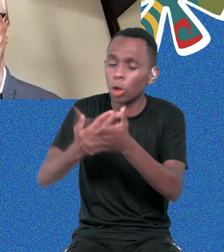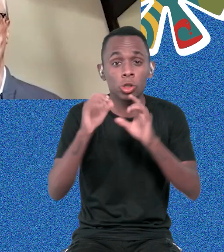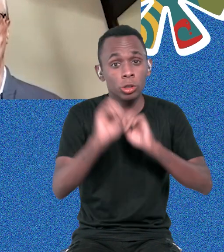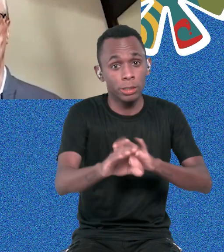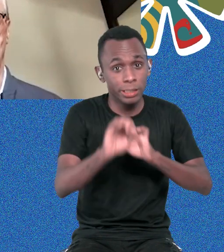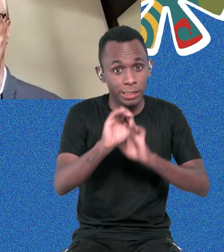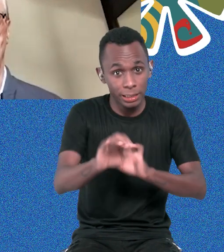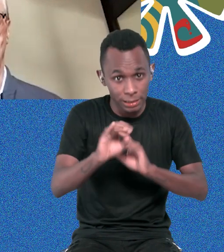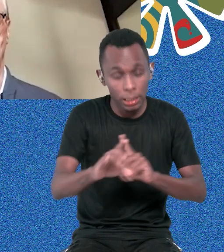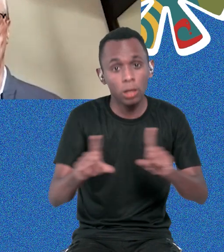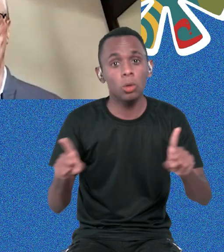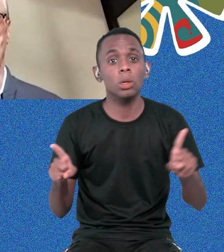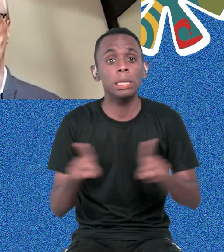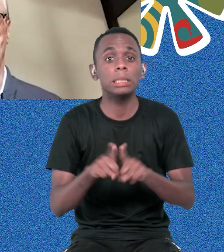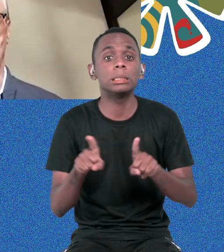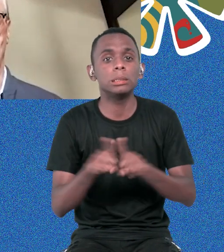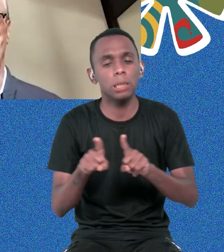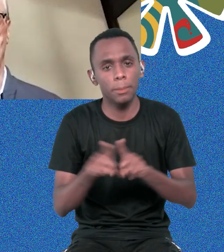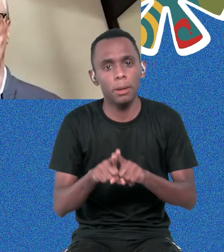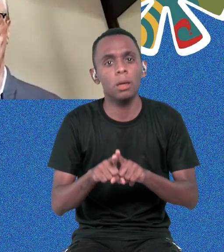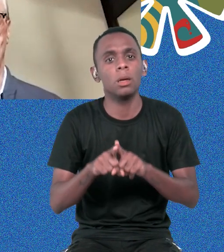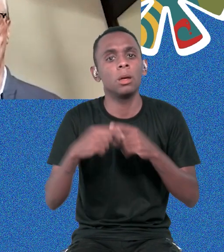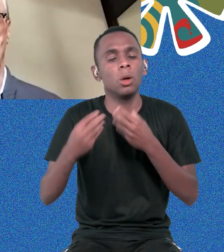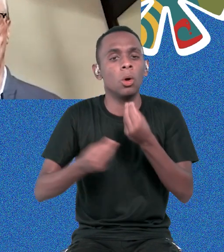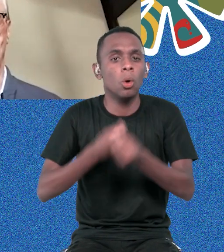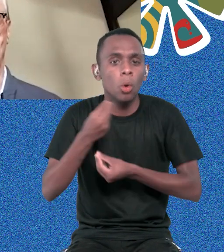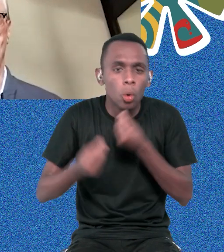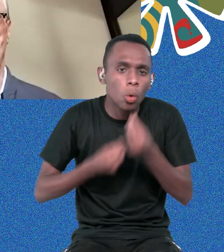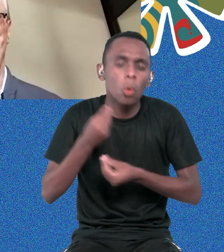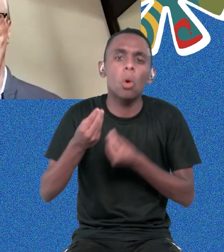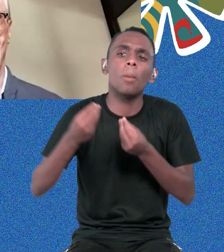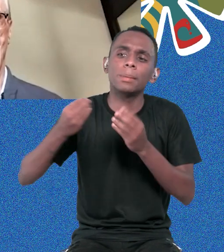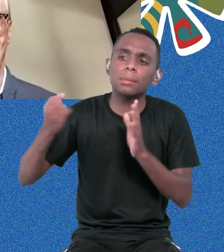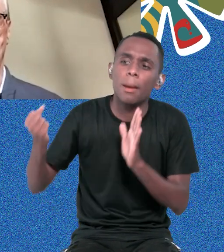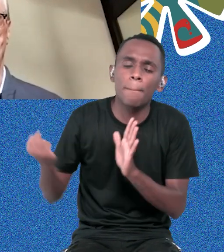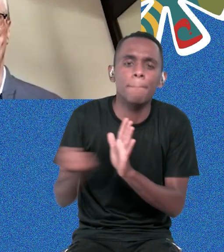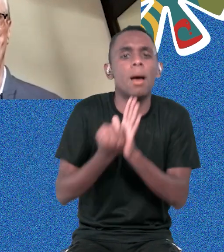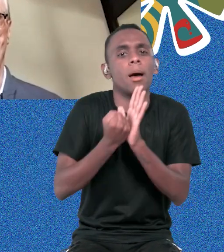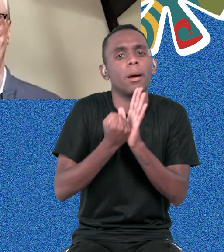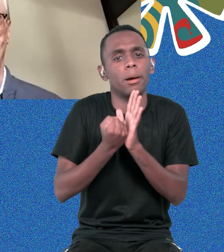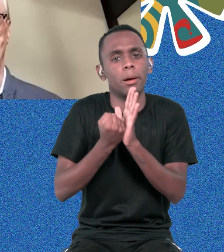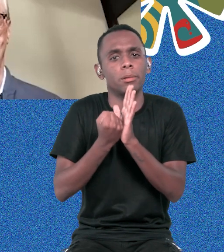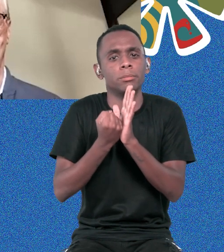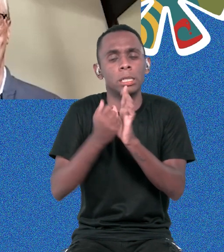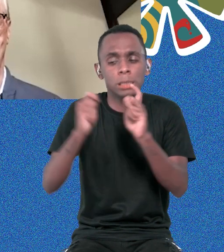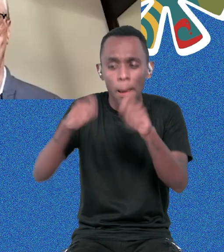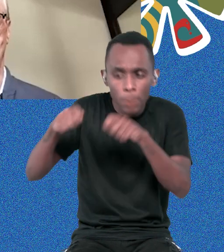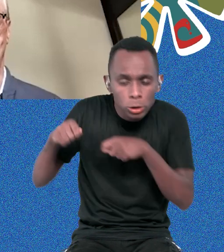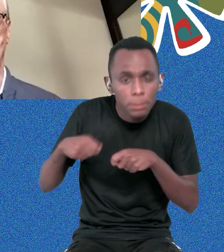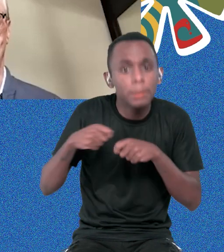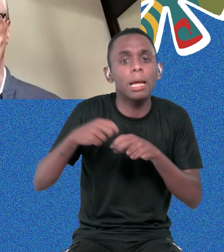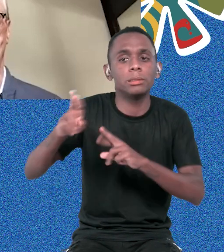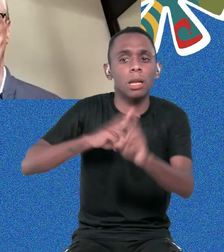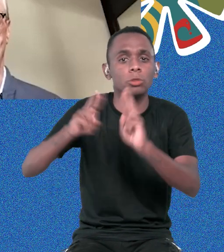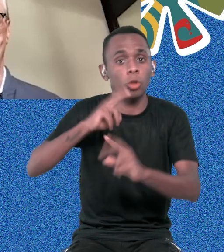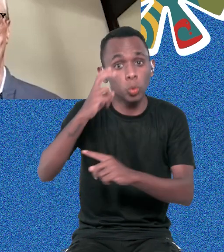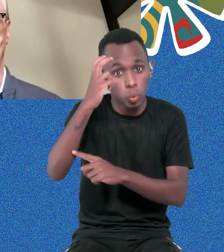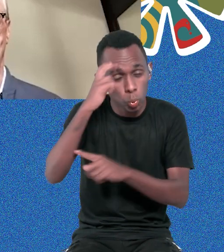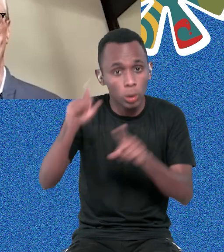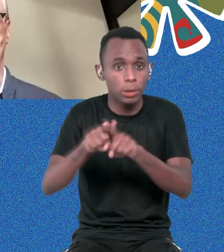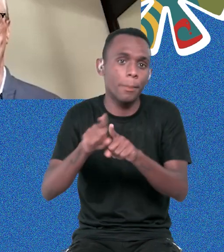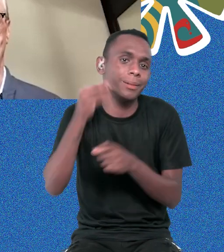como educador e como que as matrizes de formação relacionadas à cultura,